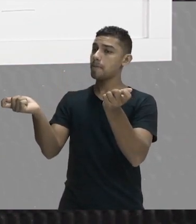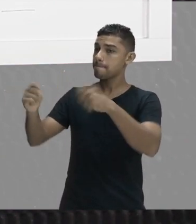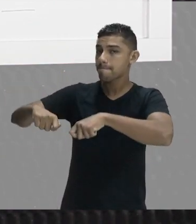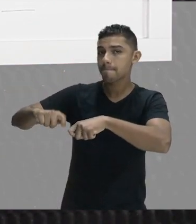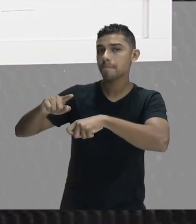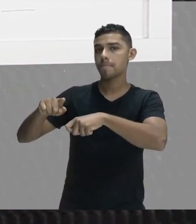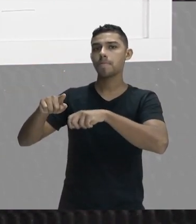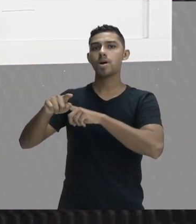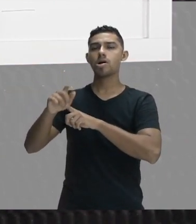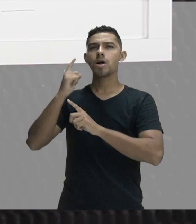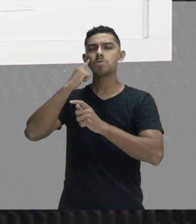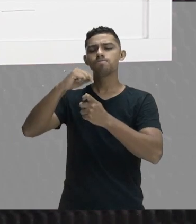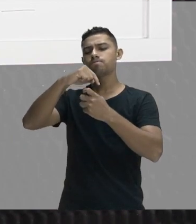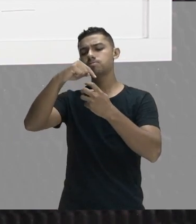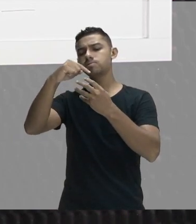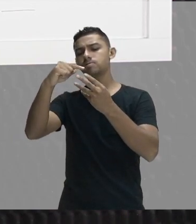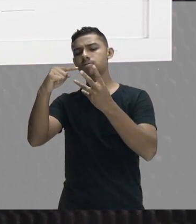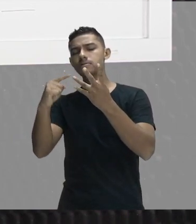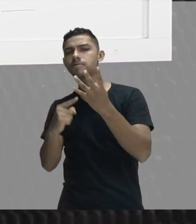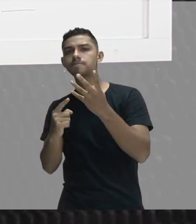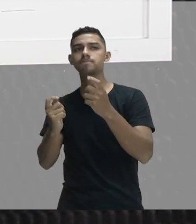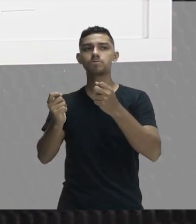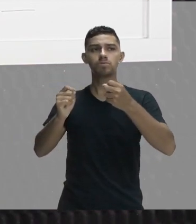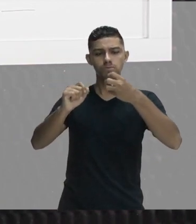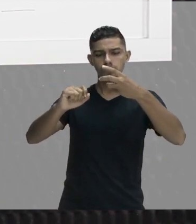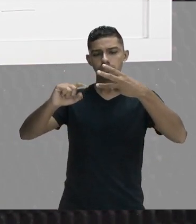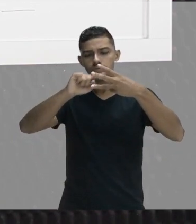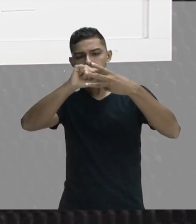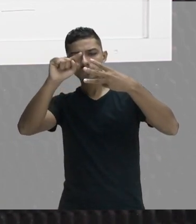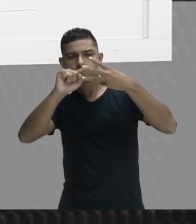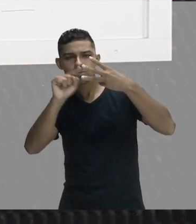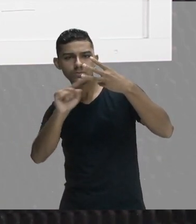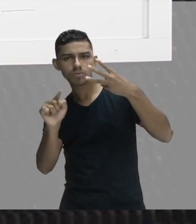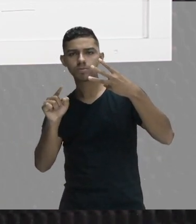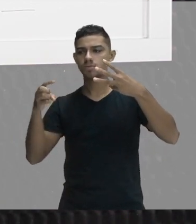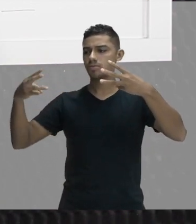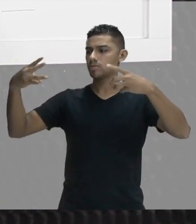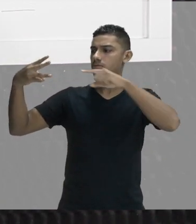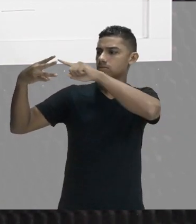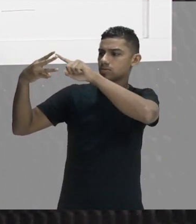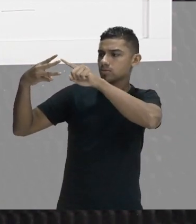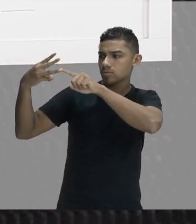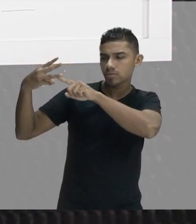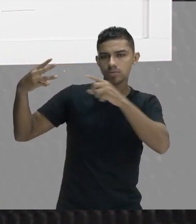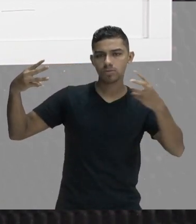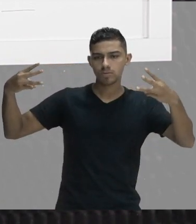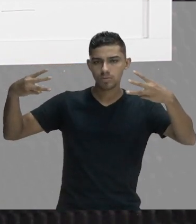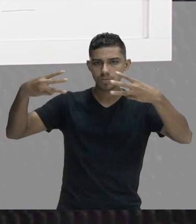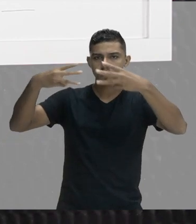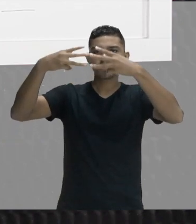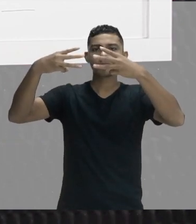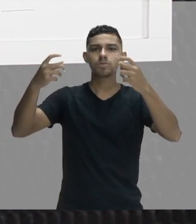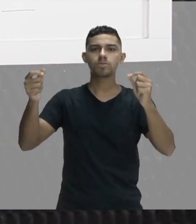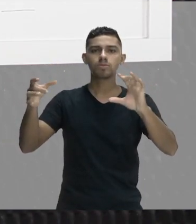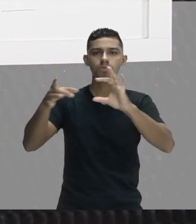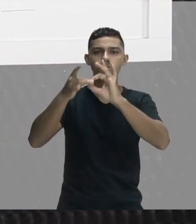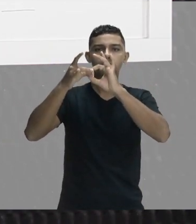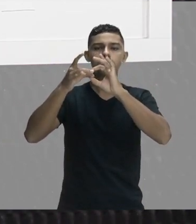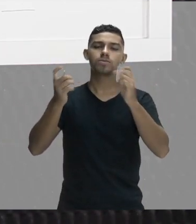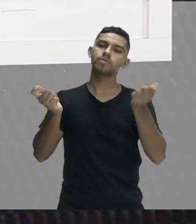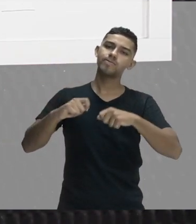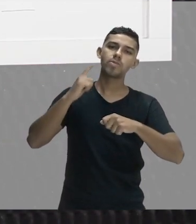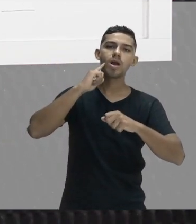você resolver problemas de contagem, né? Então, são esses assuntos que a gente vai ver hoje. Ok?